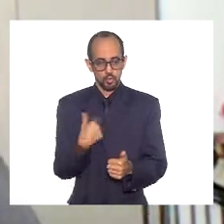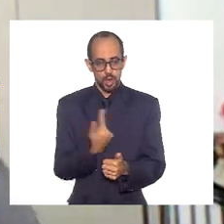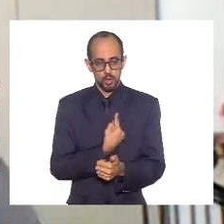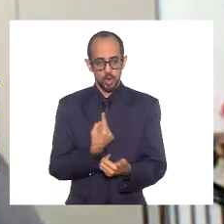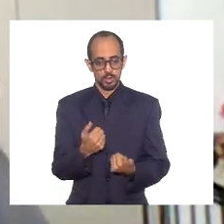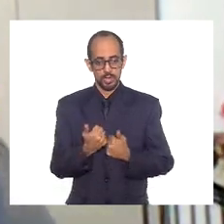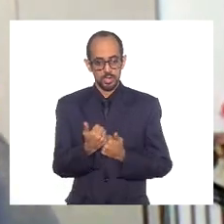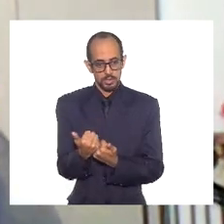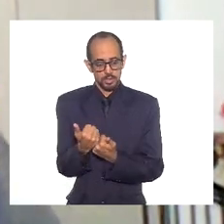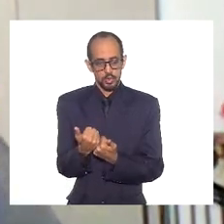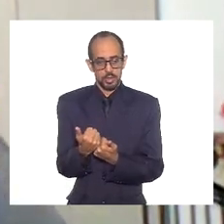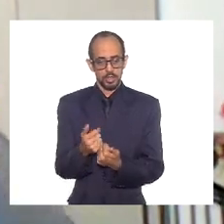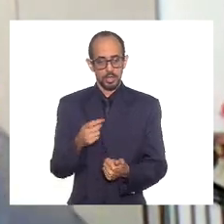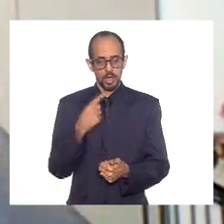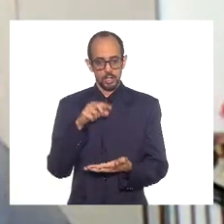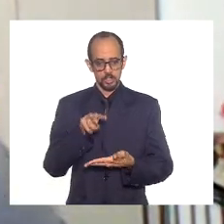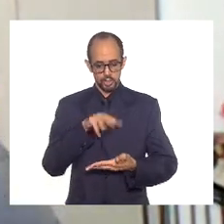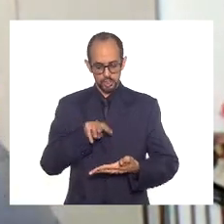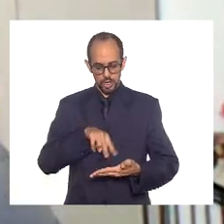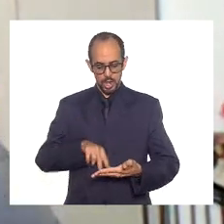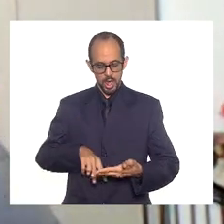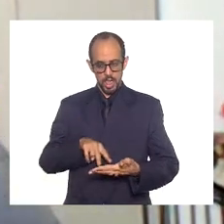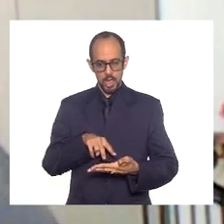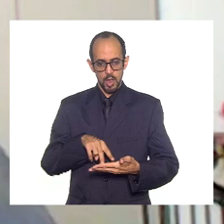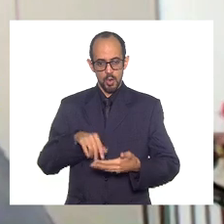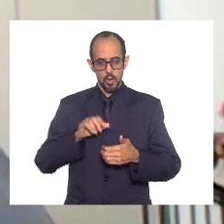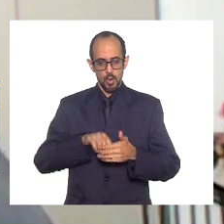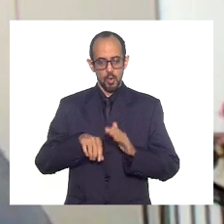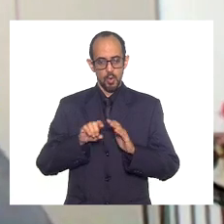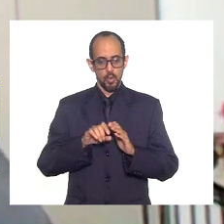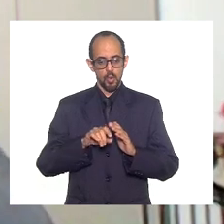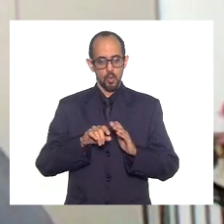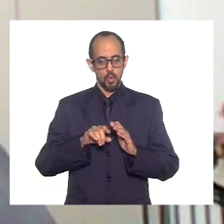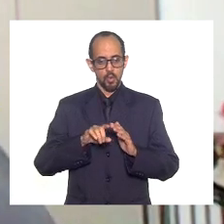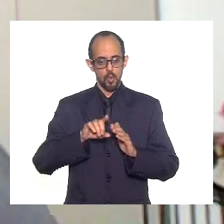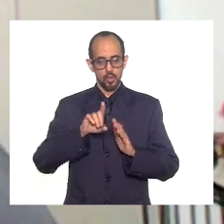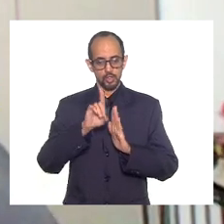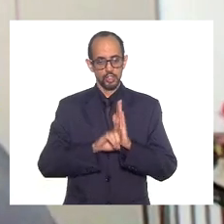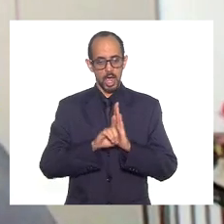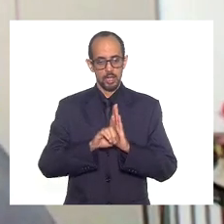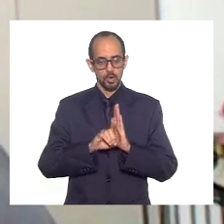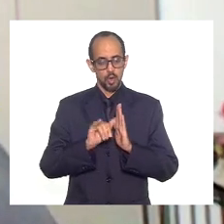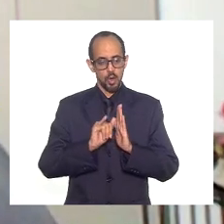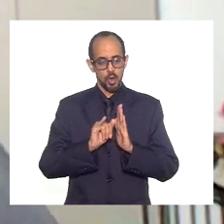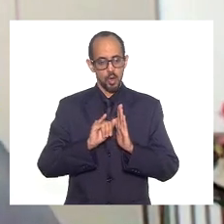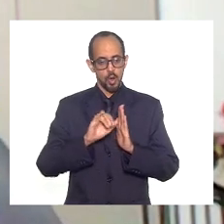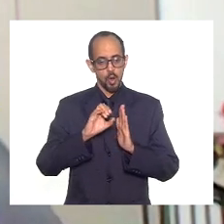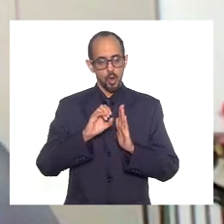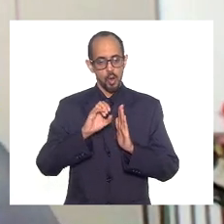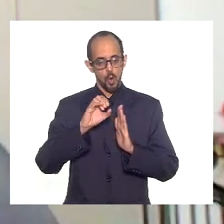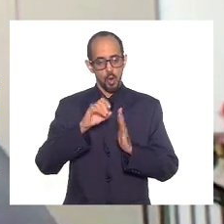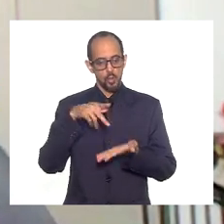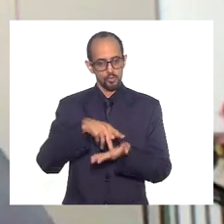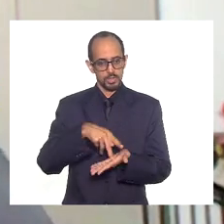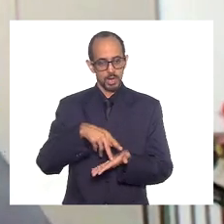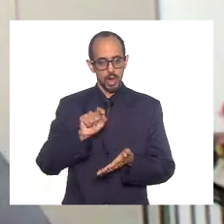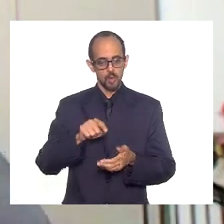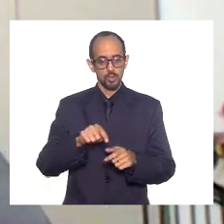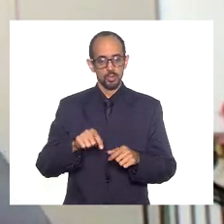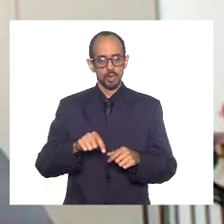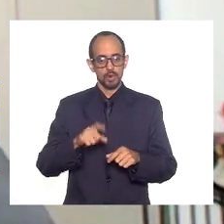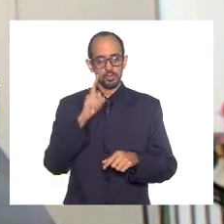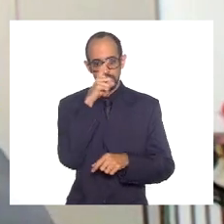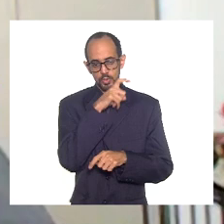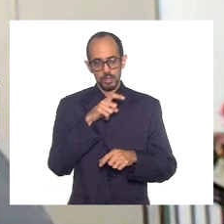lá o TE, inclusive o Diário Oficial, é que está com uma dúvida aí com relação à aprovação da lei do deputado André